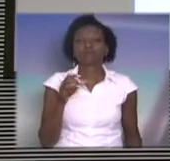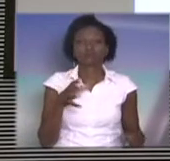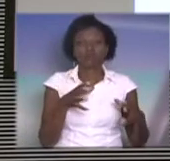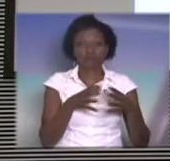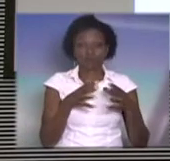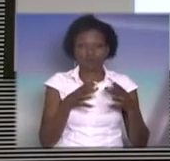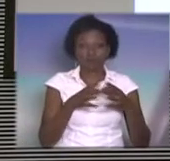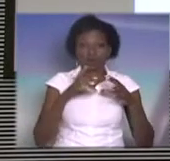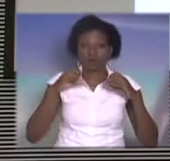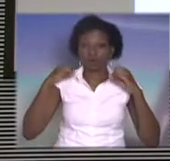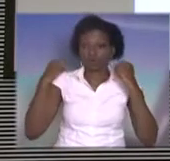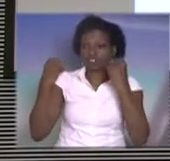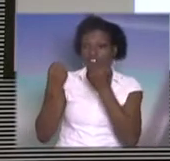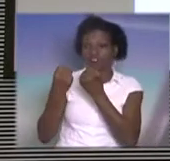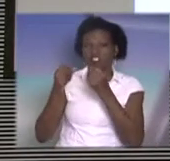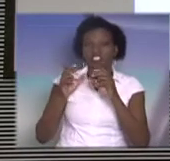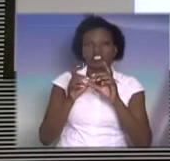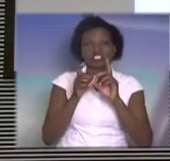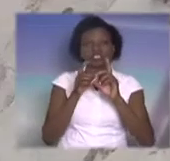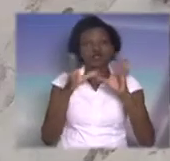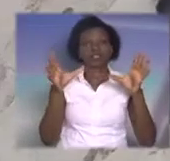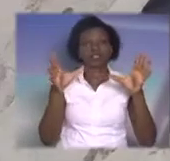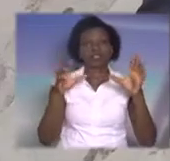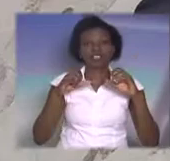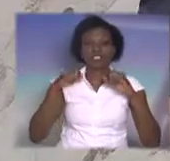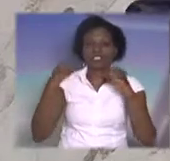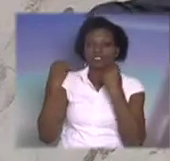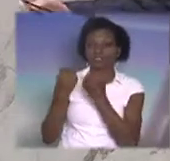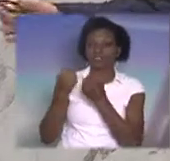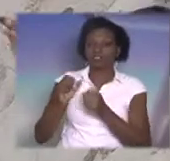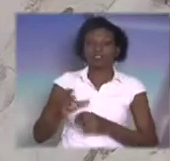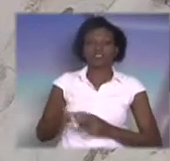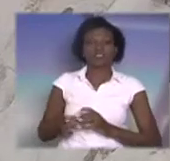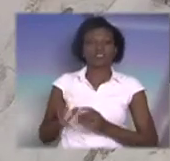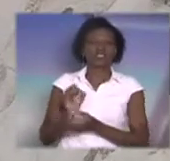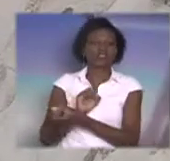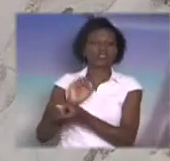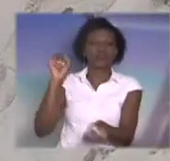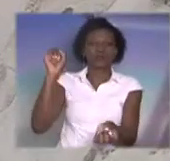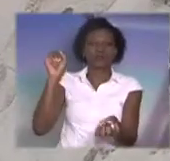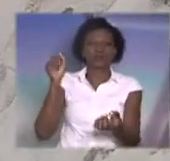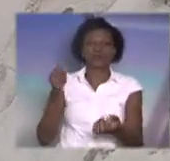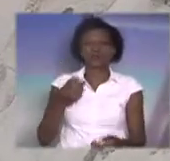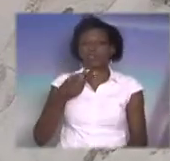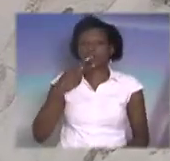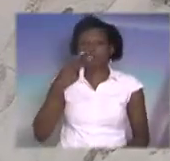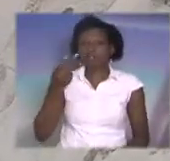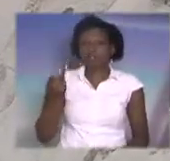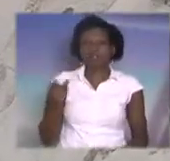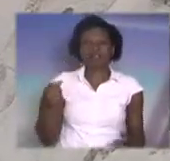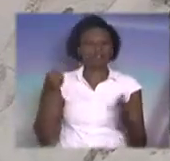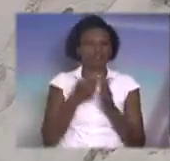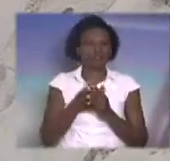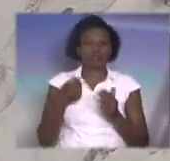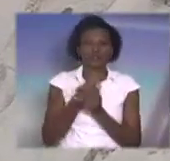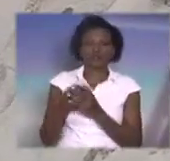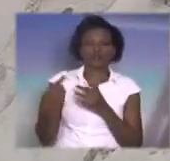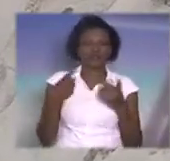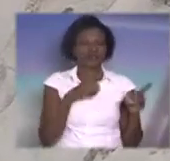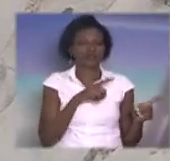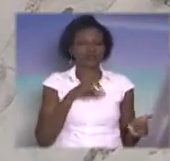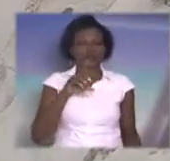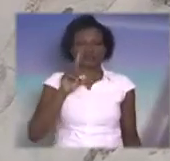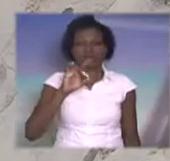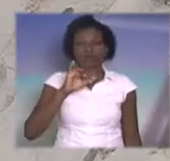da democracia, os defensores da liberdade, aqueles que se arvoram em dizer que lutaram contra a ditadura matando essas